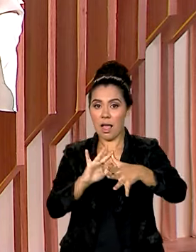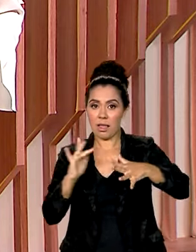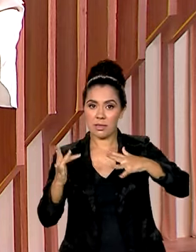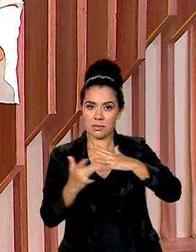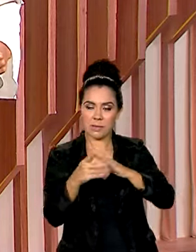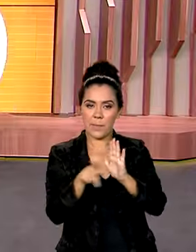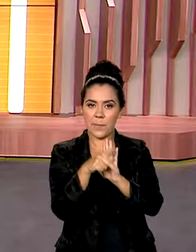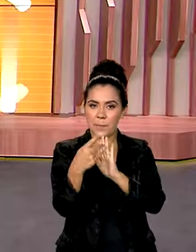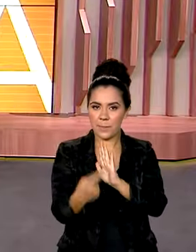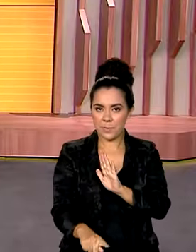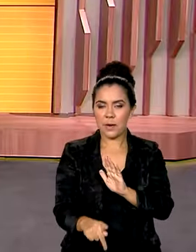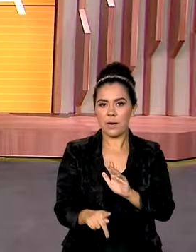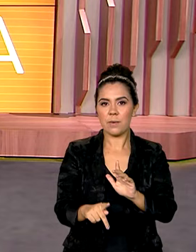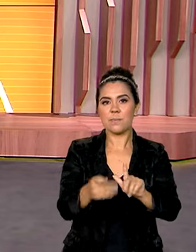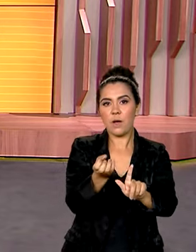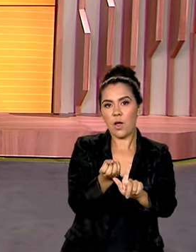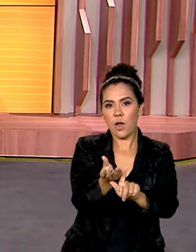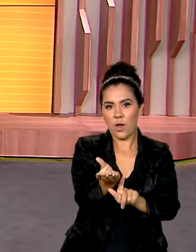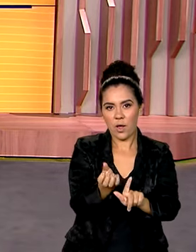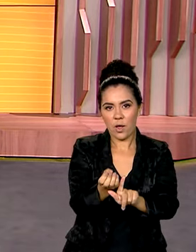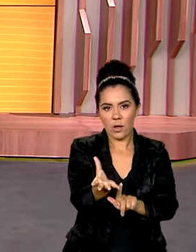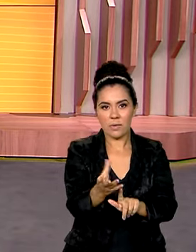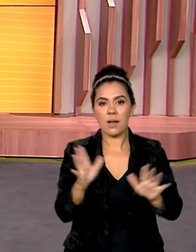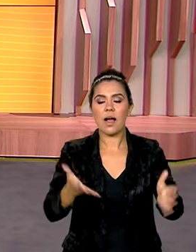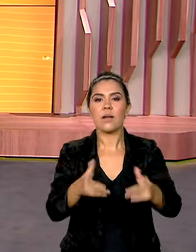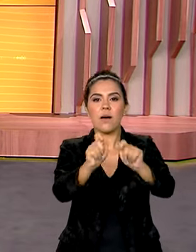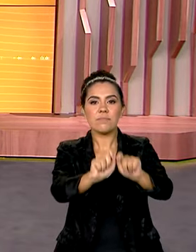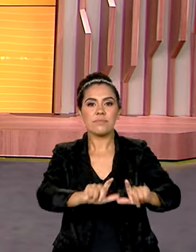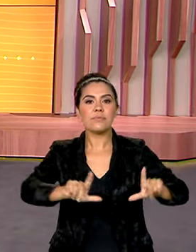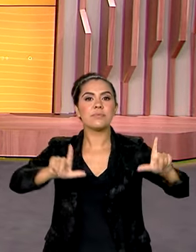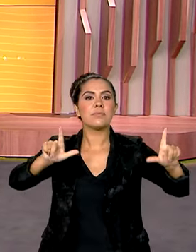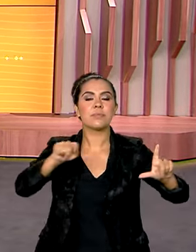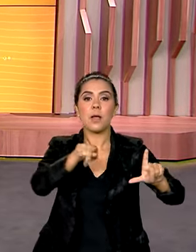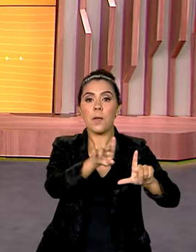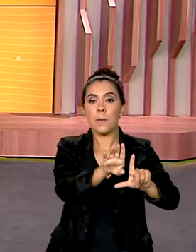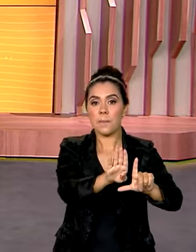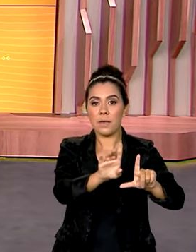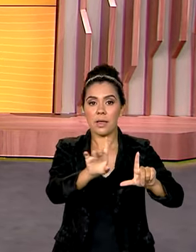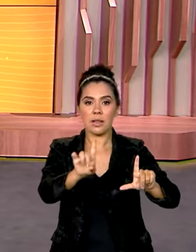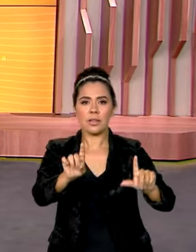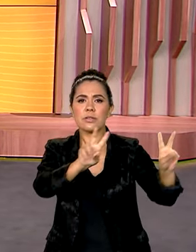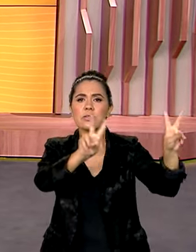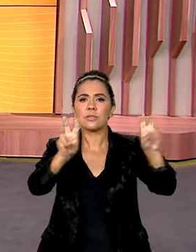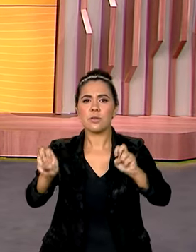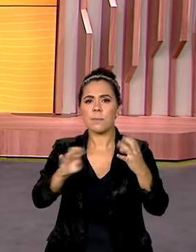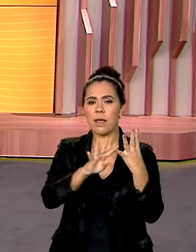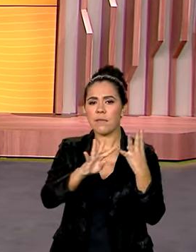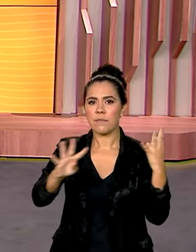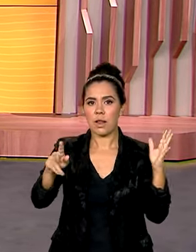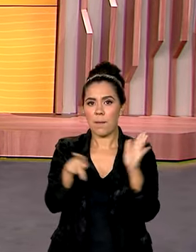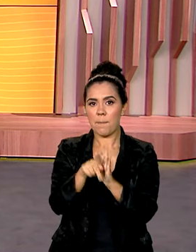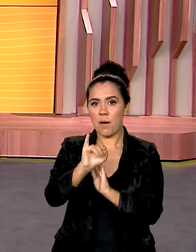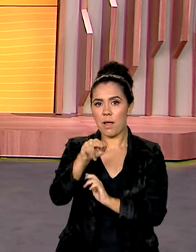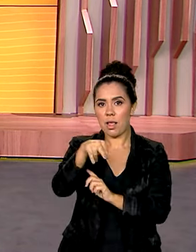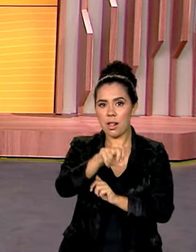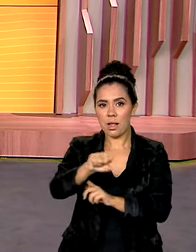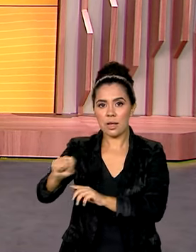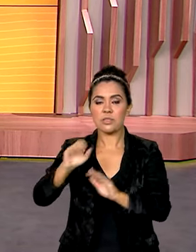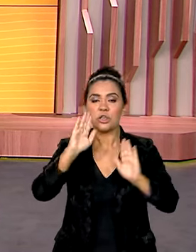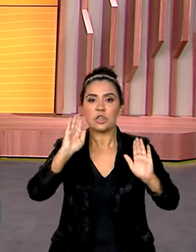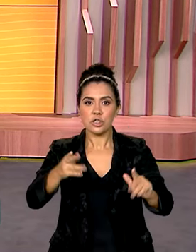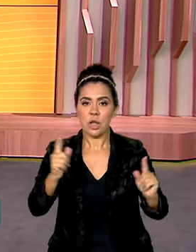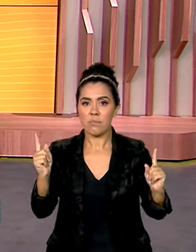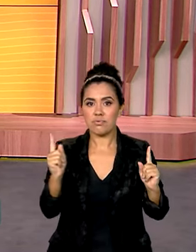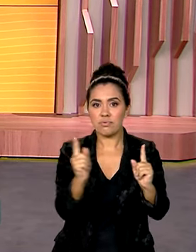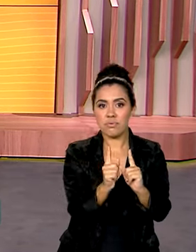Gov. A gente abre esta edição do Brasil em Dia falando sobre a redução de filas no INSS. Caiu quase pela metade